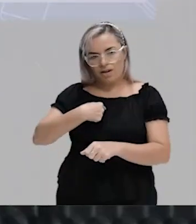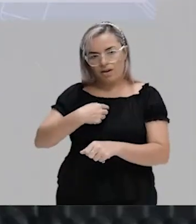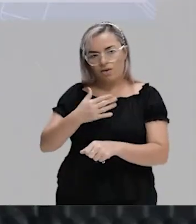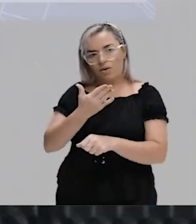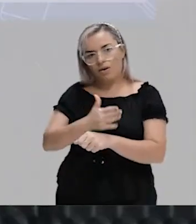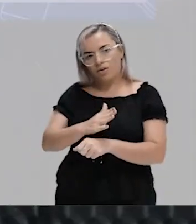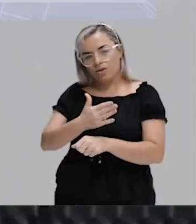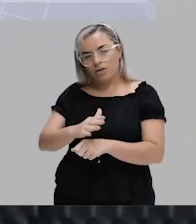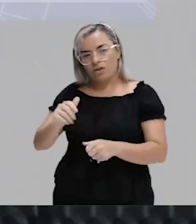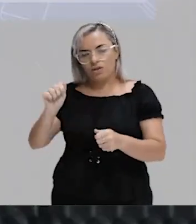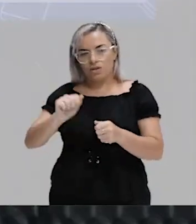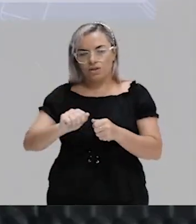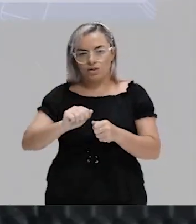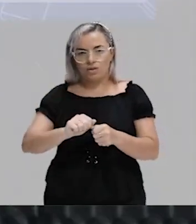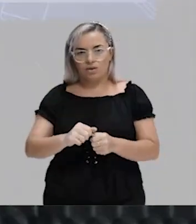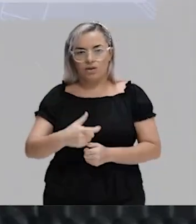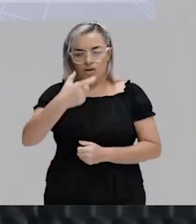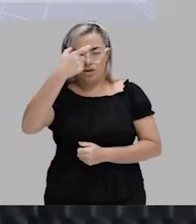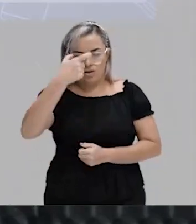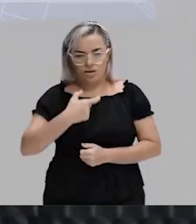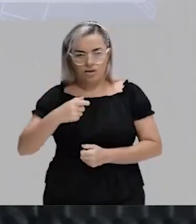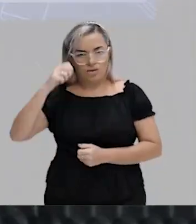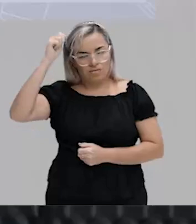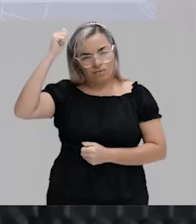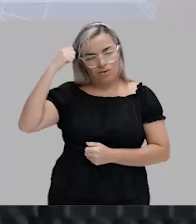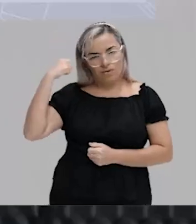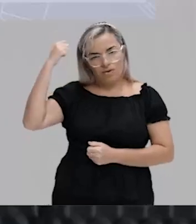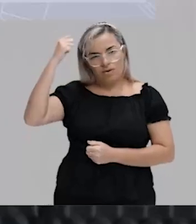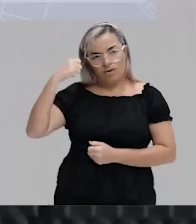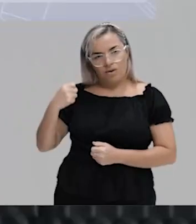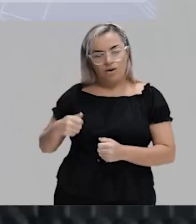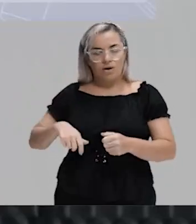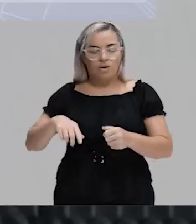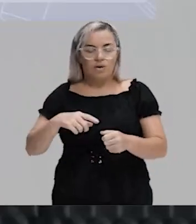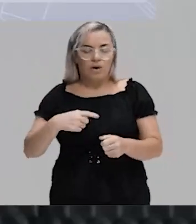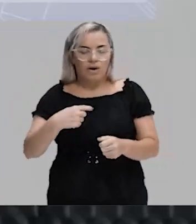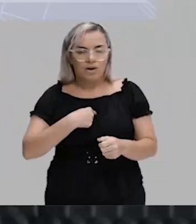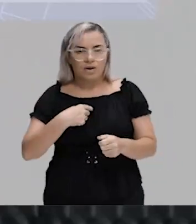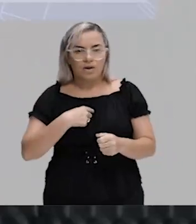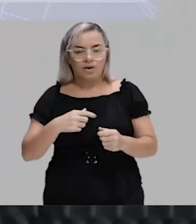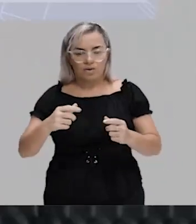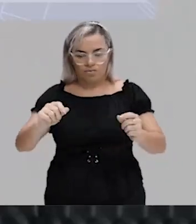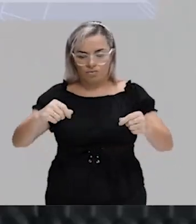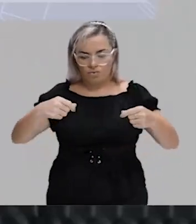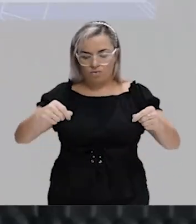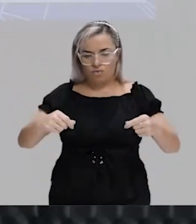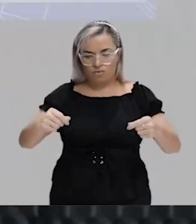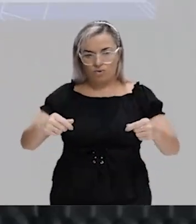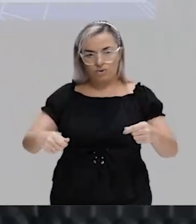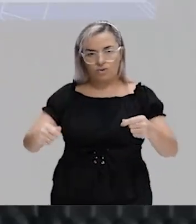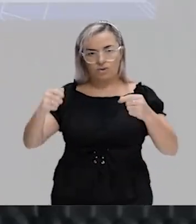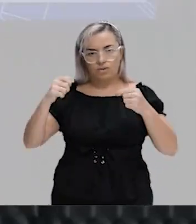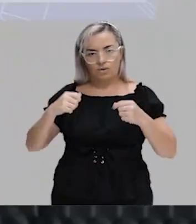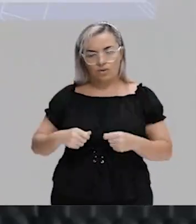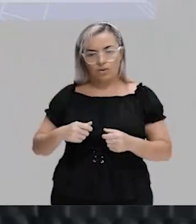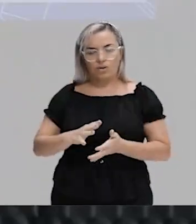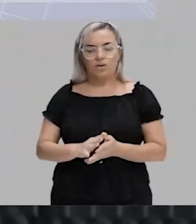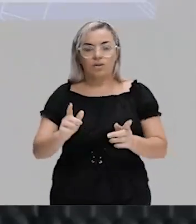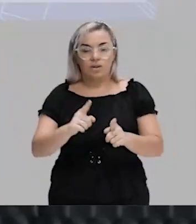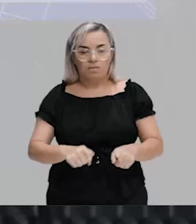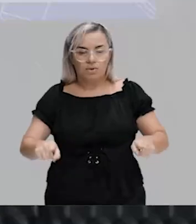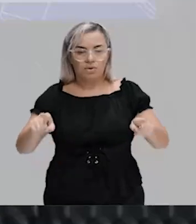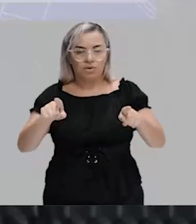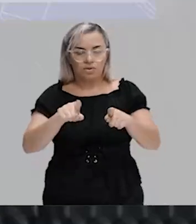vesti, eu me pintei, né? Então, assim, eu tanto executo quanto recebo a ação. Eu tanto pratico como